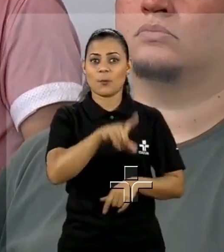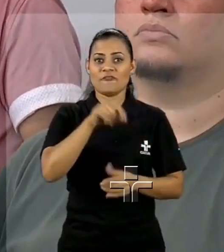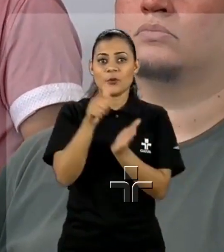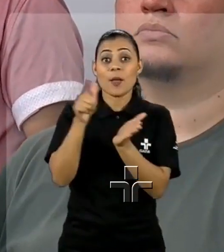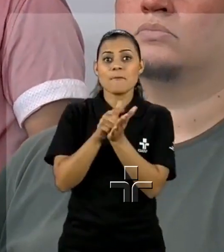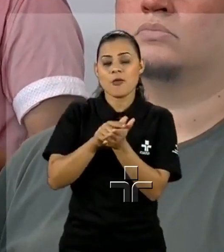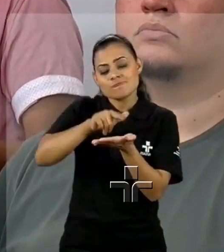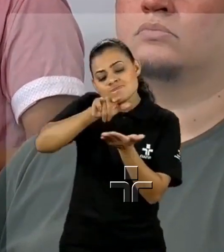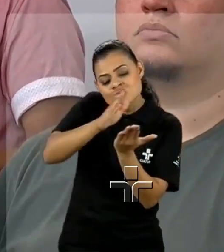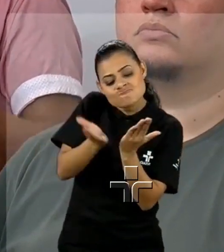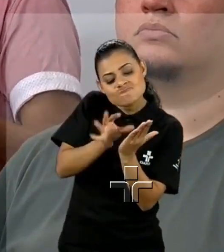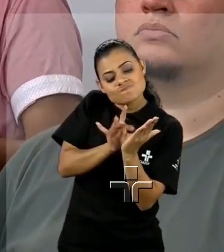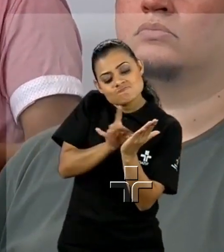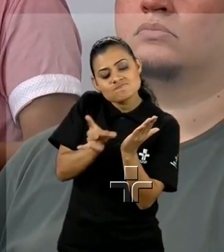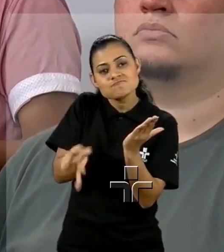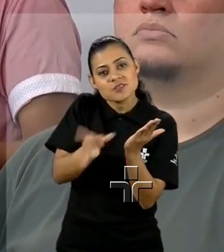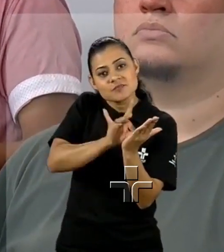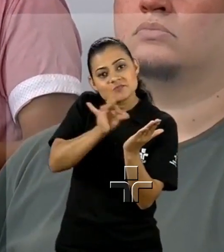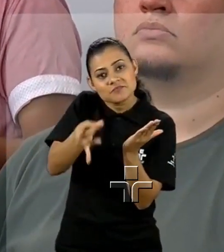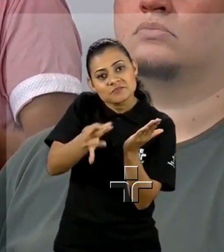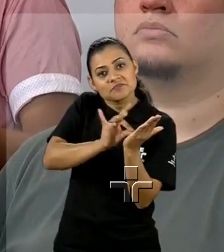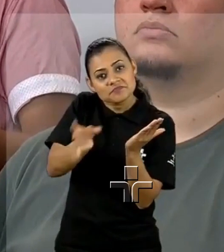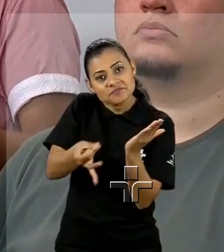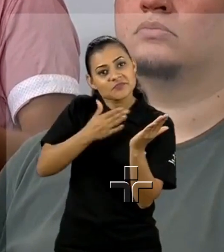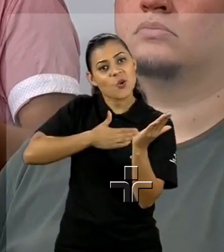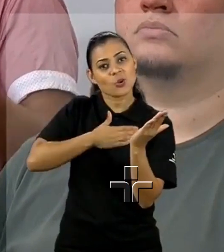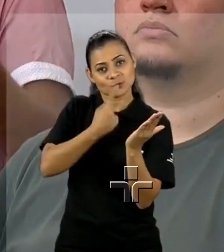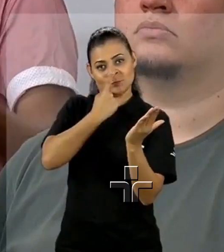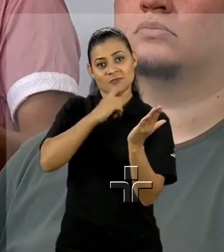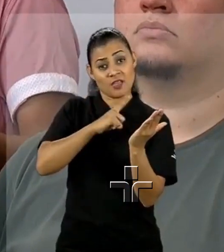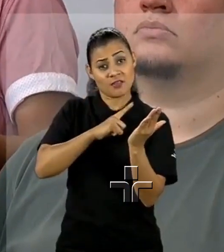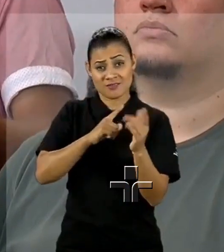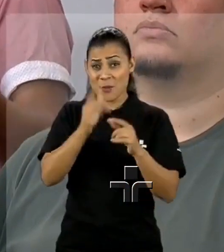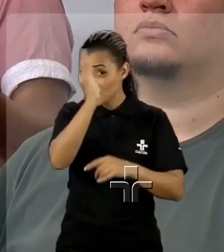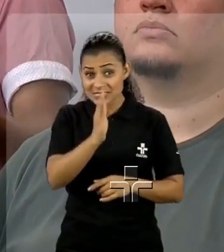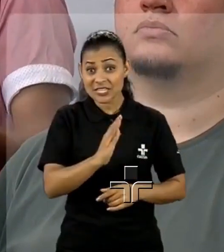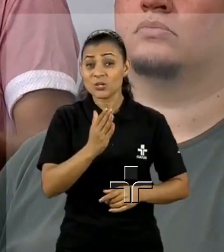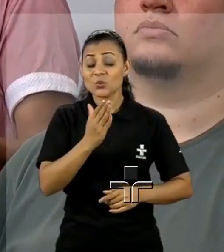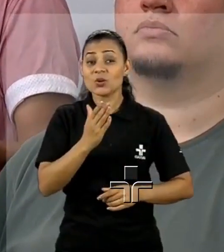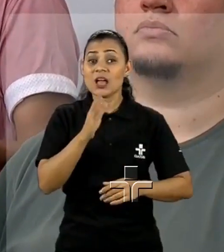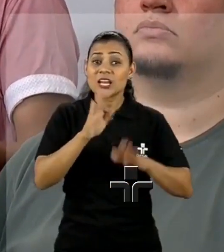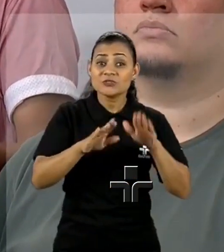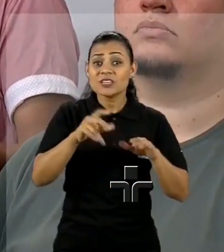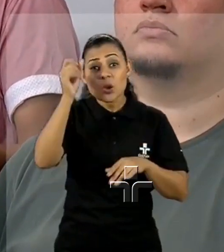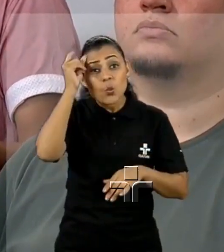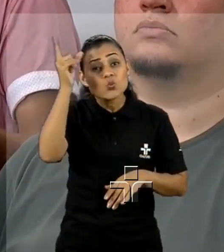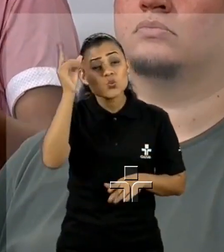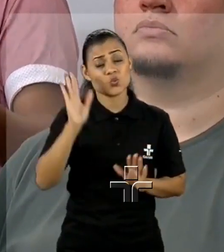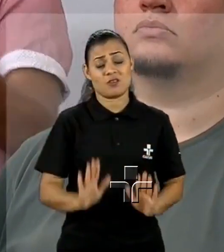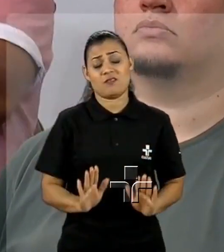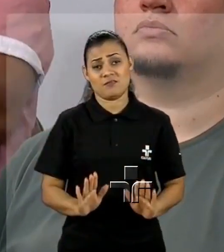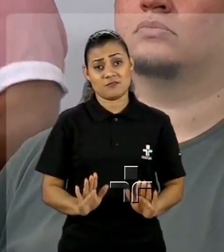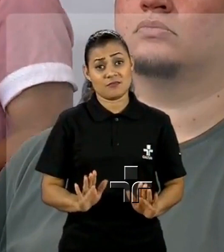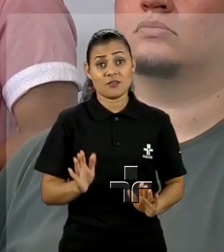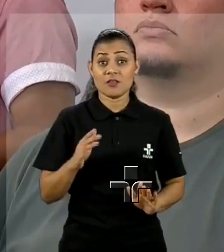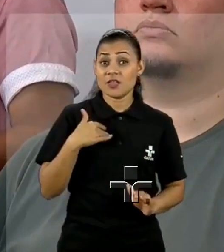de ler. Então, eu não acho que o brasileiro tem assim, gosto por leitura, eu acho que é uma questão cultural. Eu não